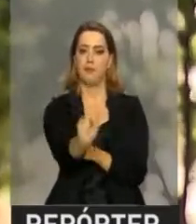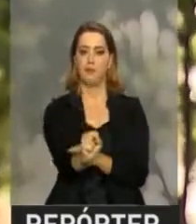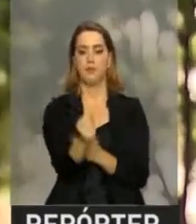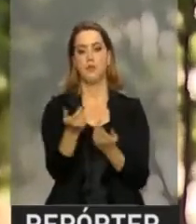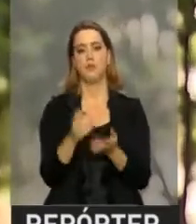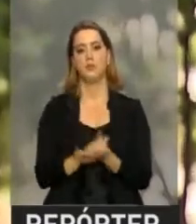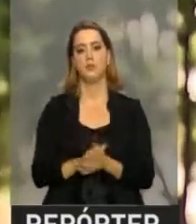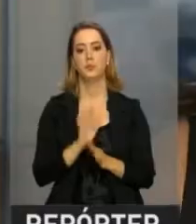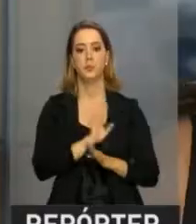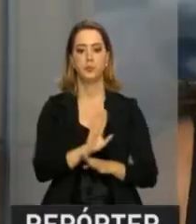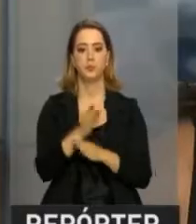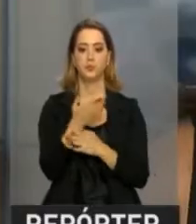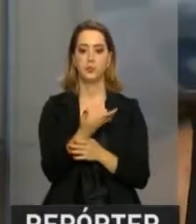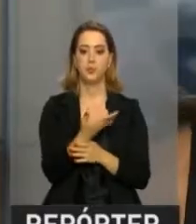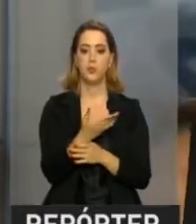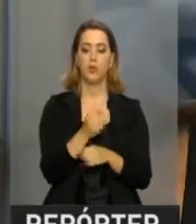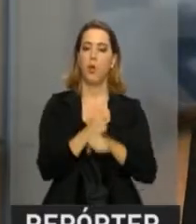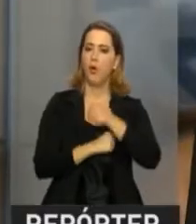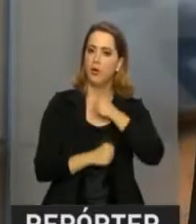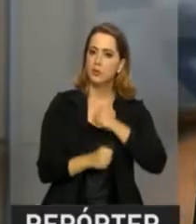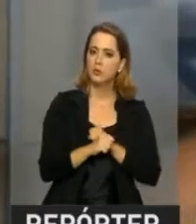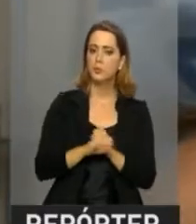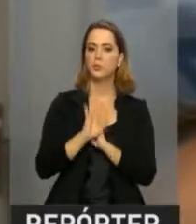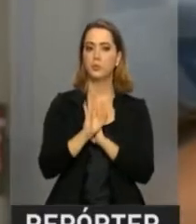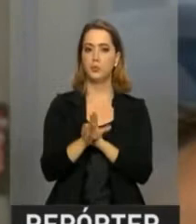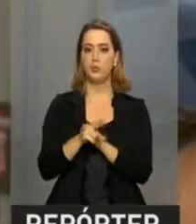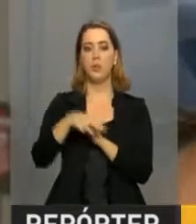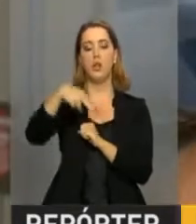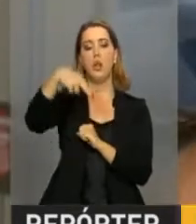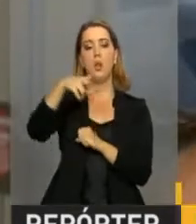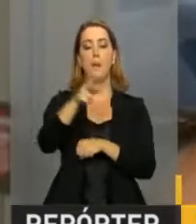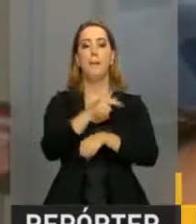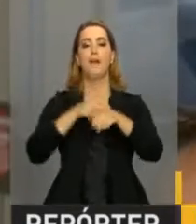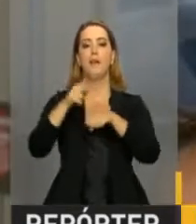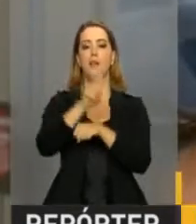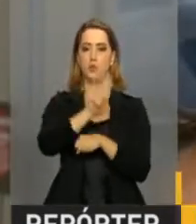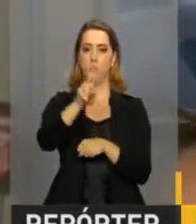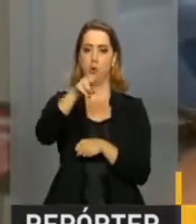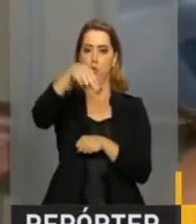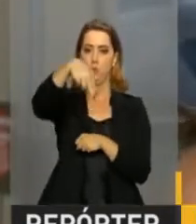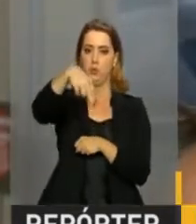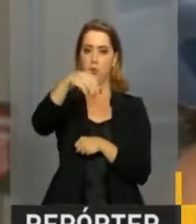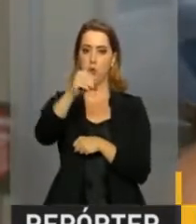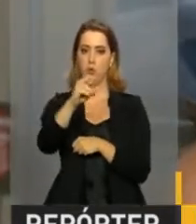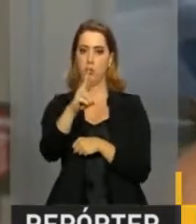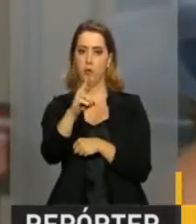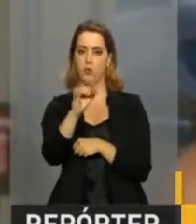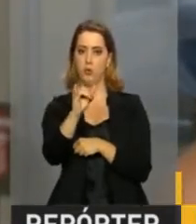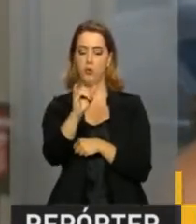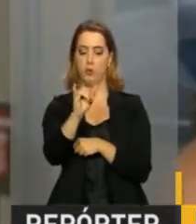o BNDES. No ano passado, a Noruega sinalizou com mais